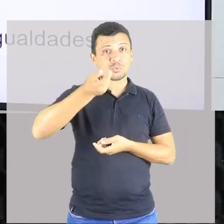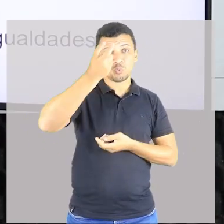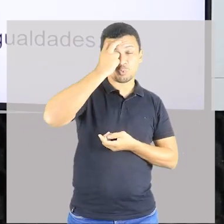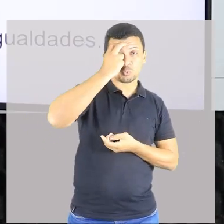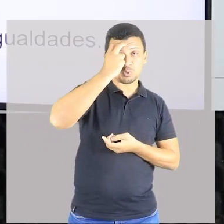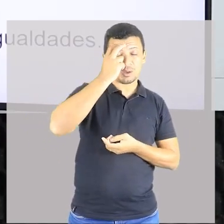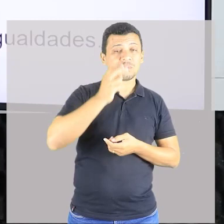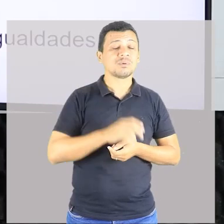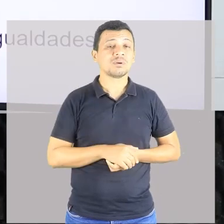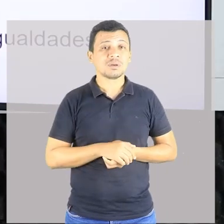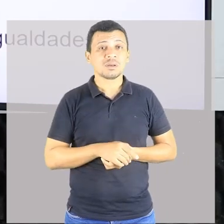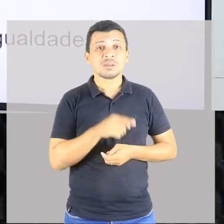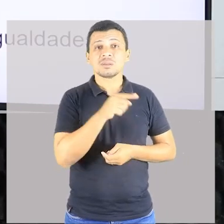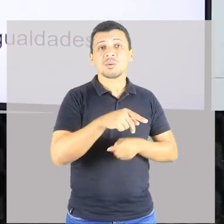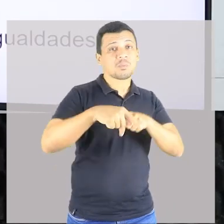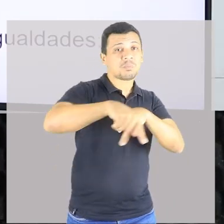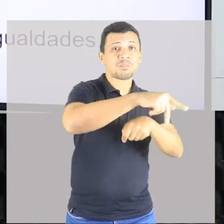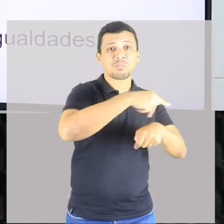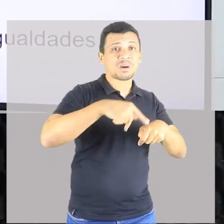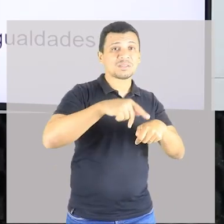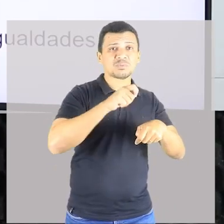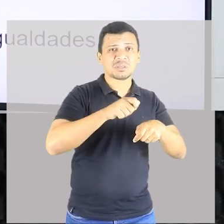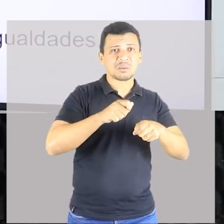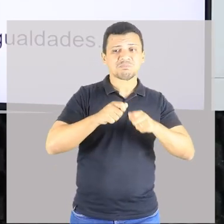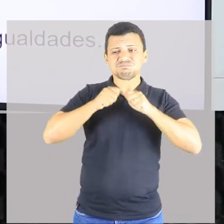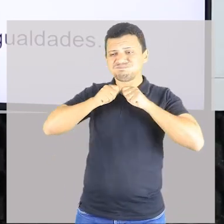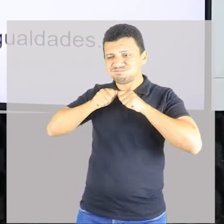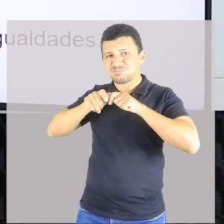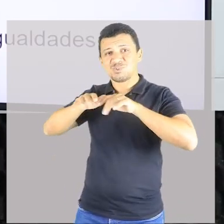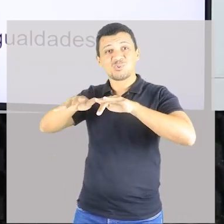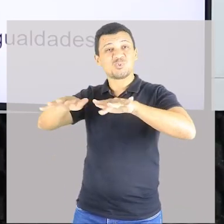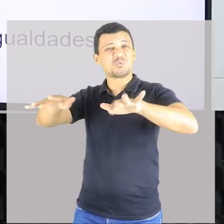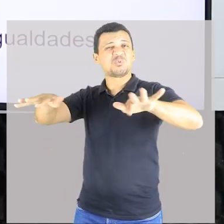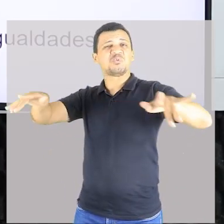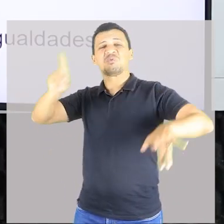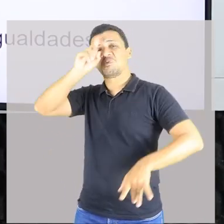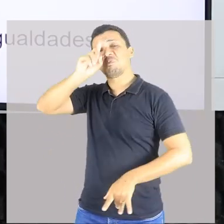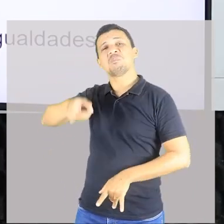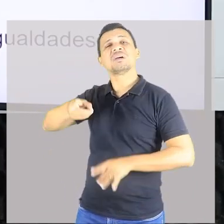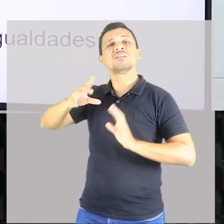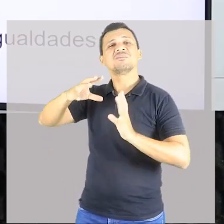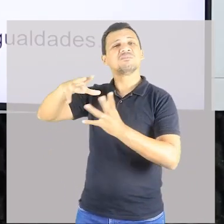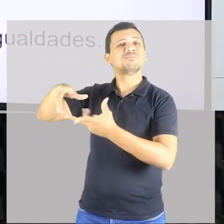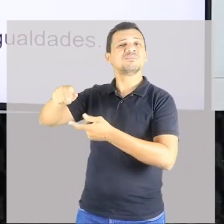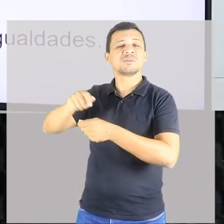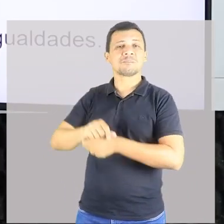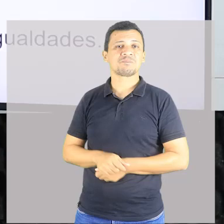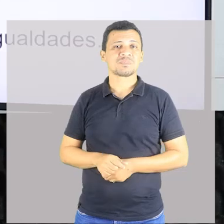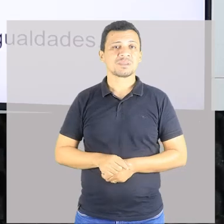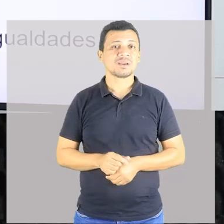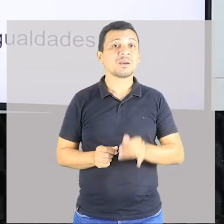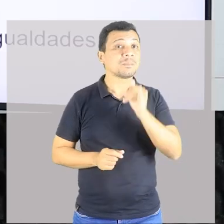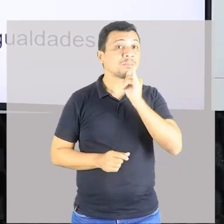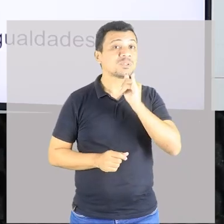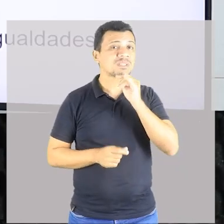nações economicamente dominantes ampliaram seu processo de dominação no mundo, né? Pega o exemplo prático da música. Você, por exemplo, está